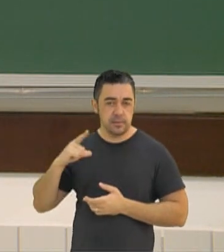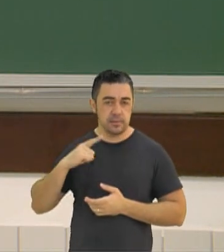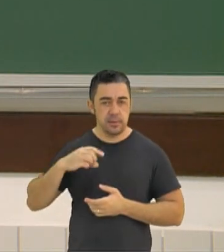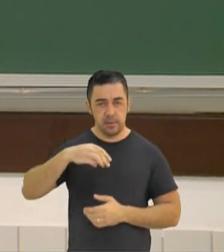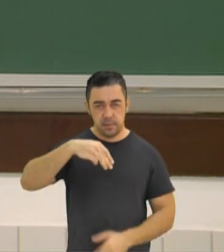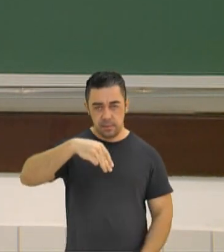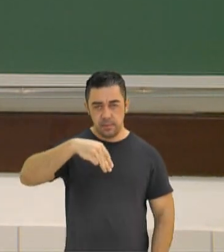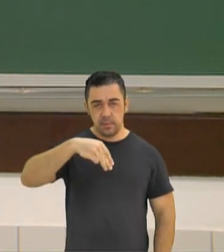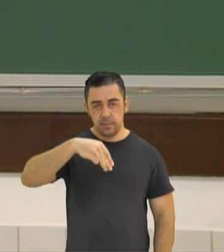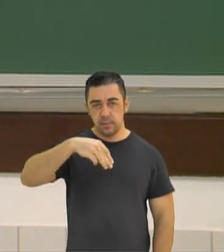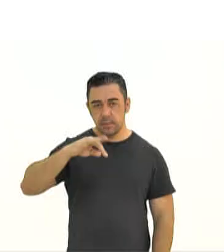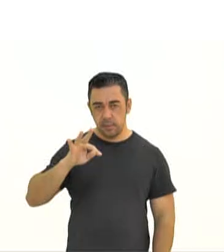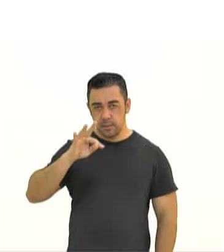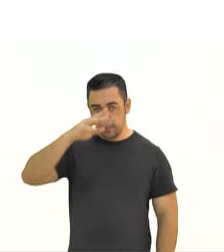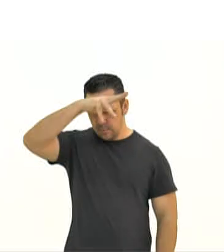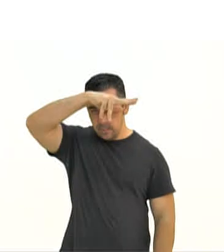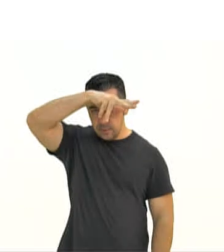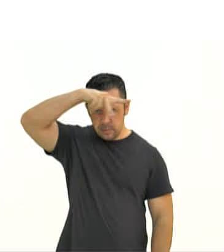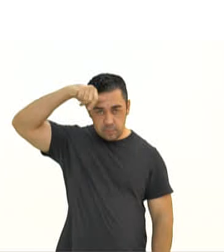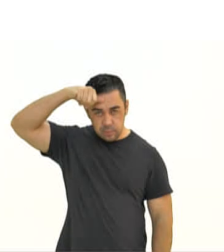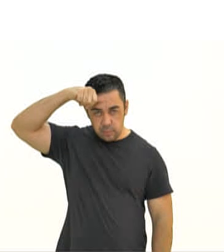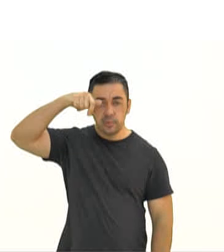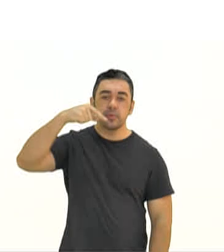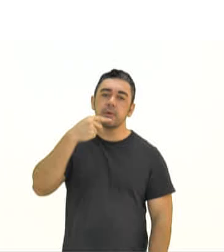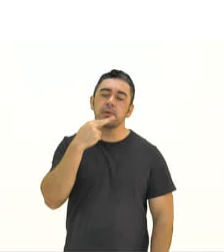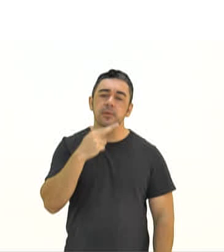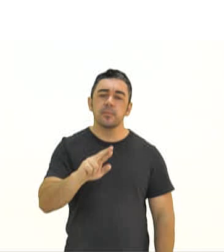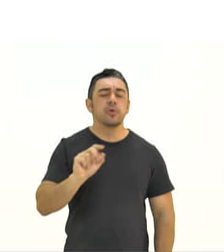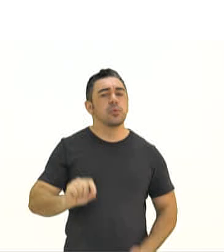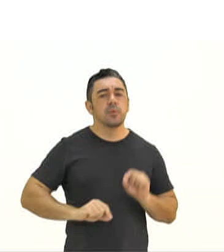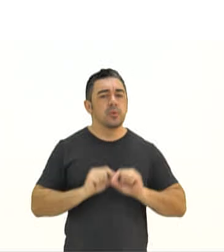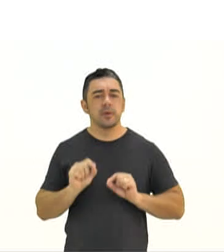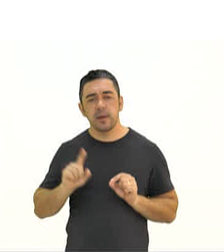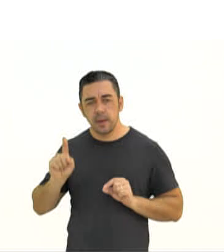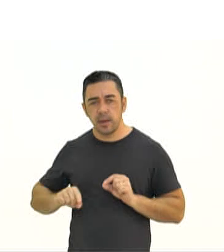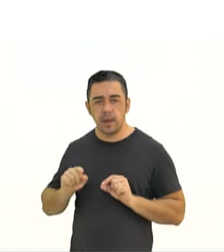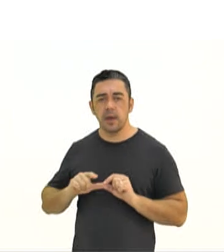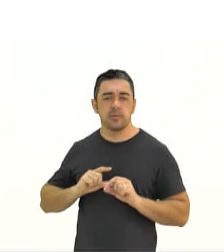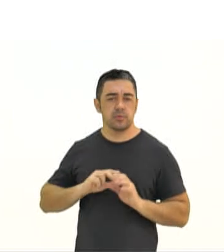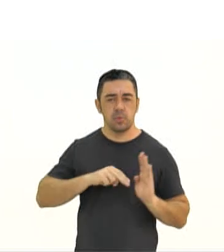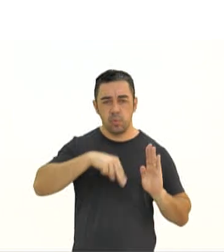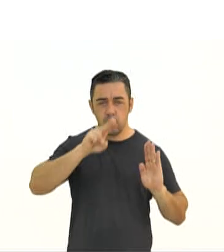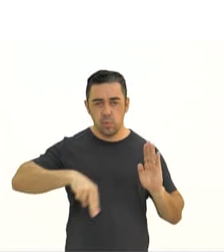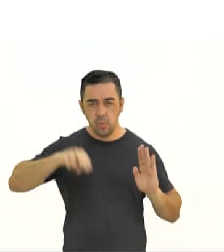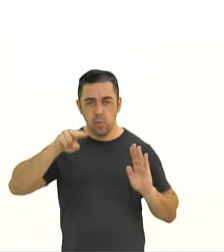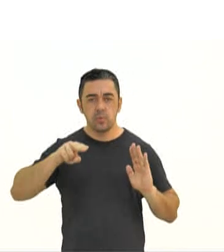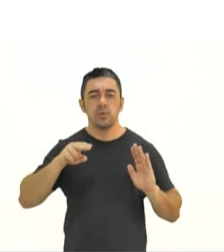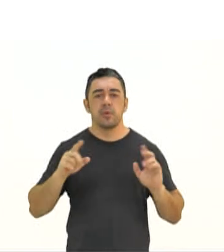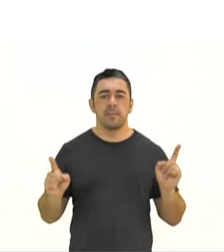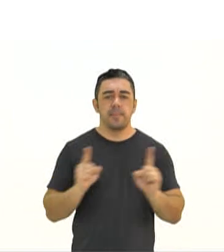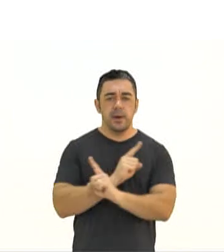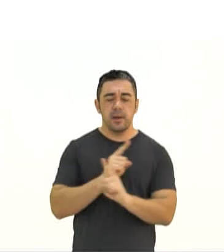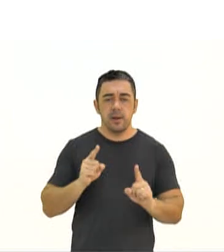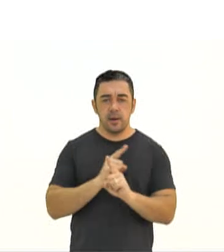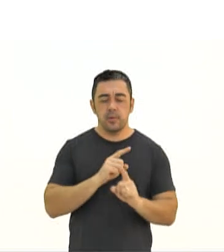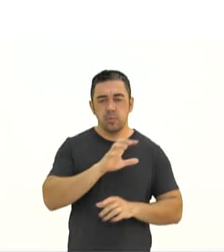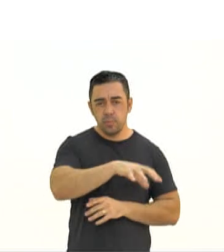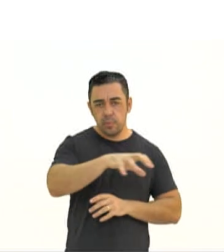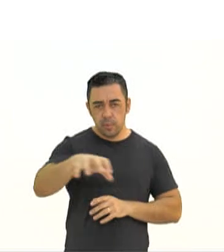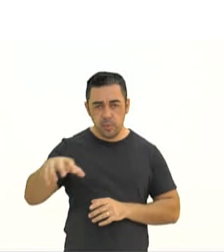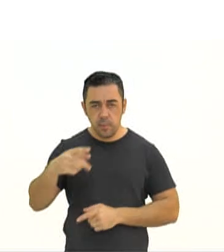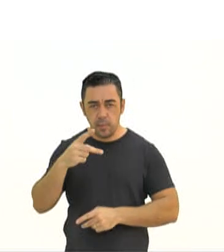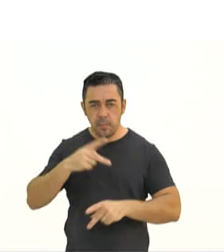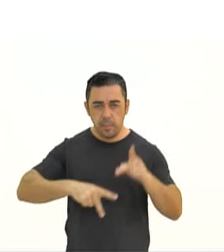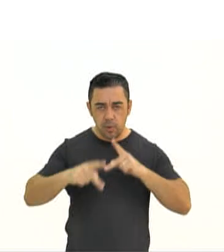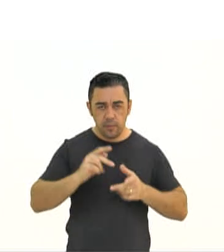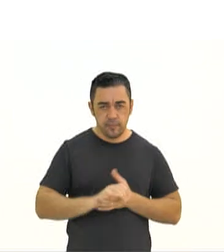marcar a alternativa correta, falando sobre a Conferência da ONU e um paralelo da Cúpula dos Povos com Justiça Social e